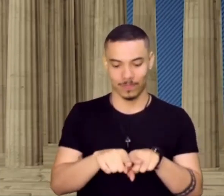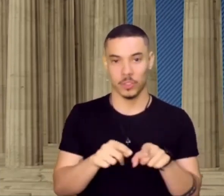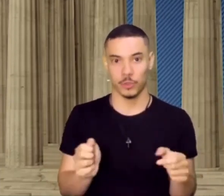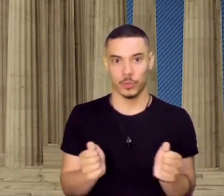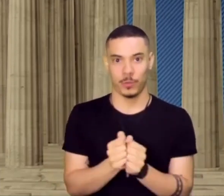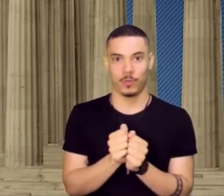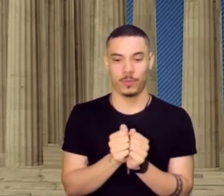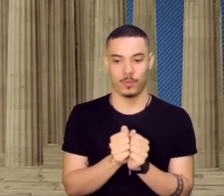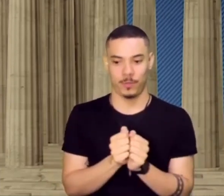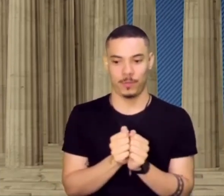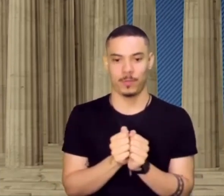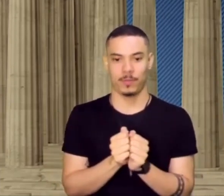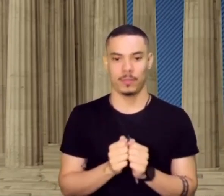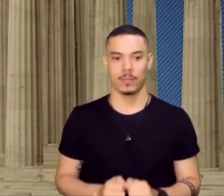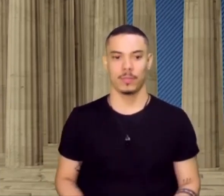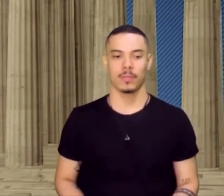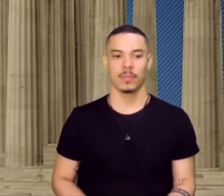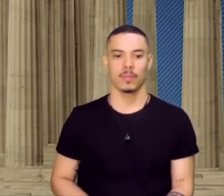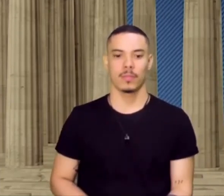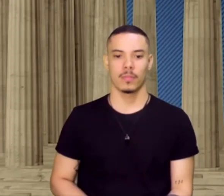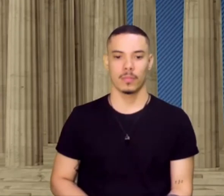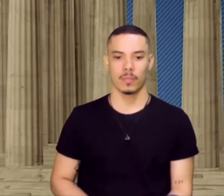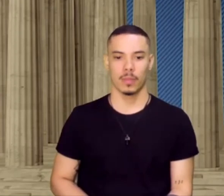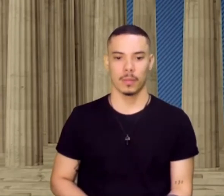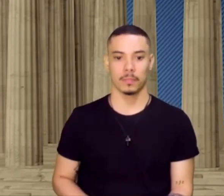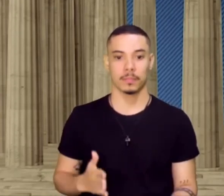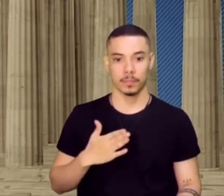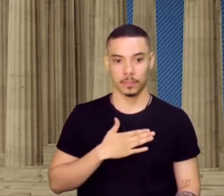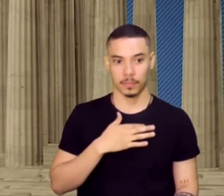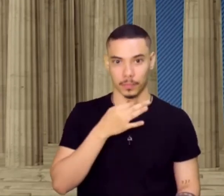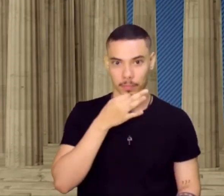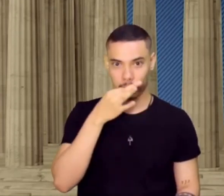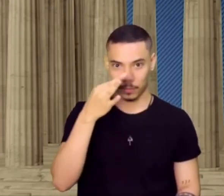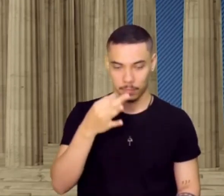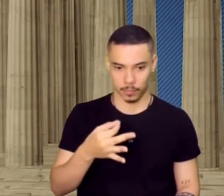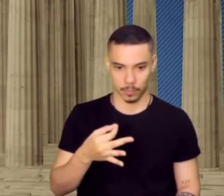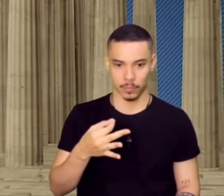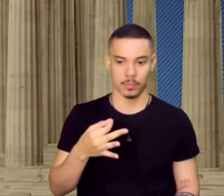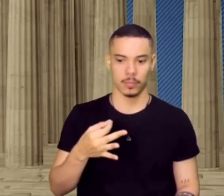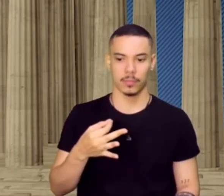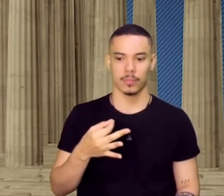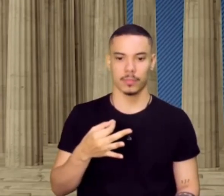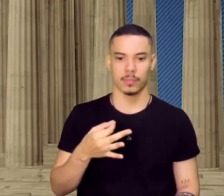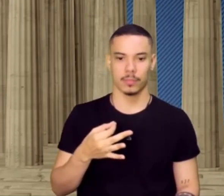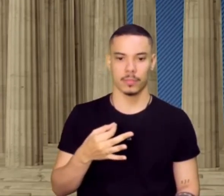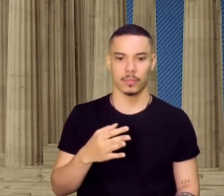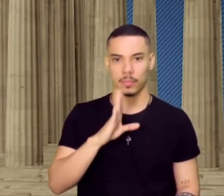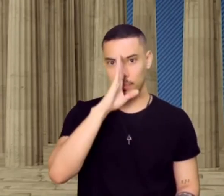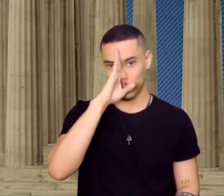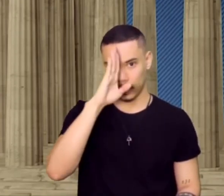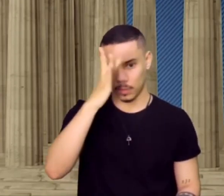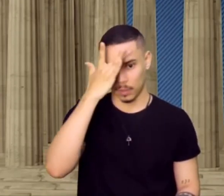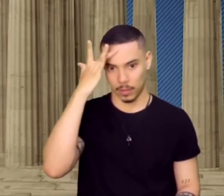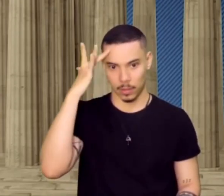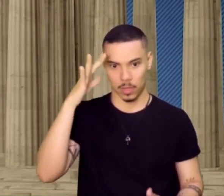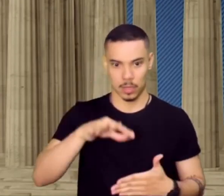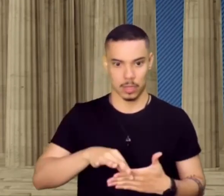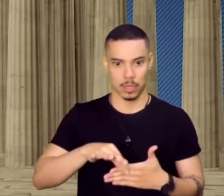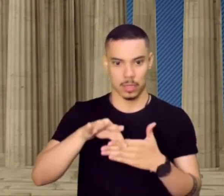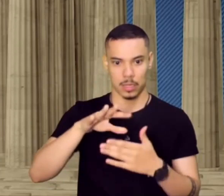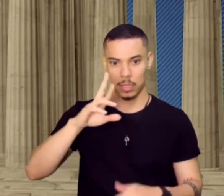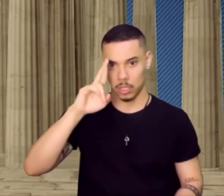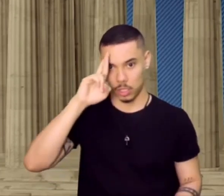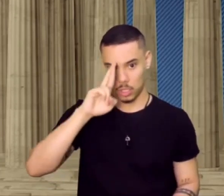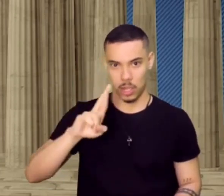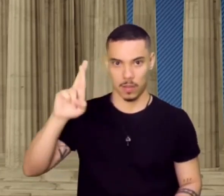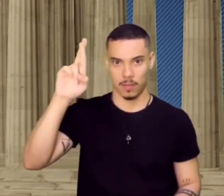outro. Tá? Porque, a meu ver, as pessoas, principalmente aquele que tem liderança, alguns